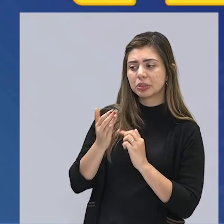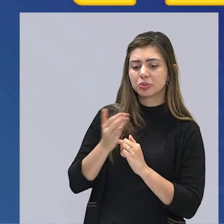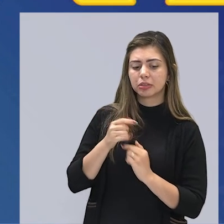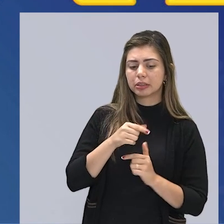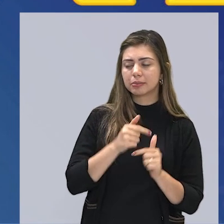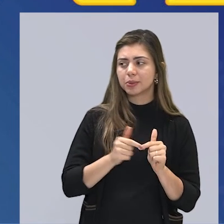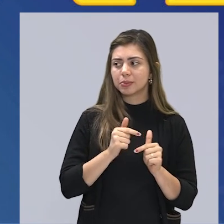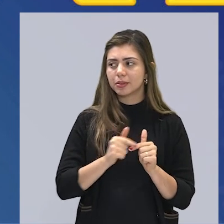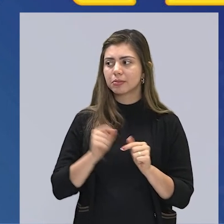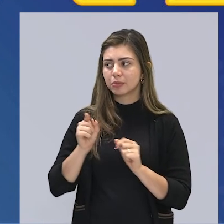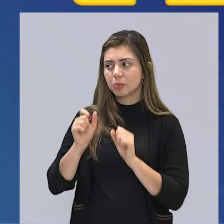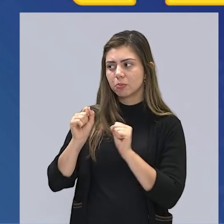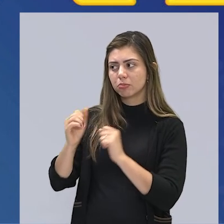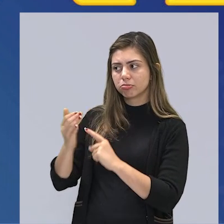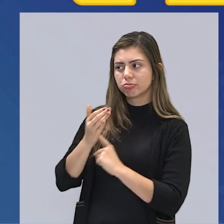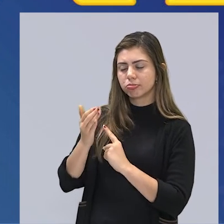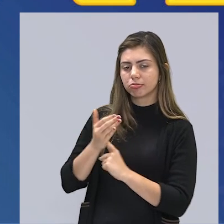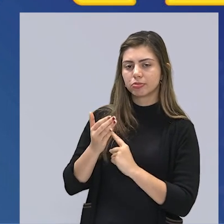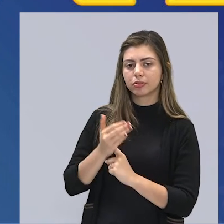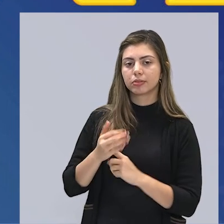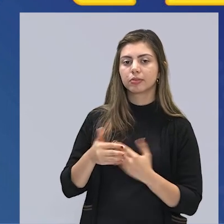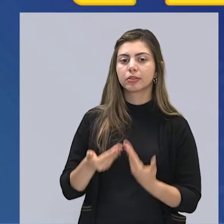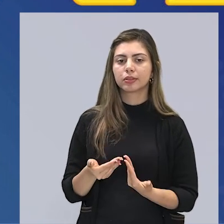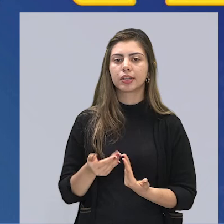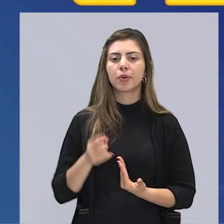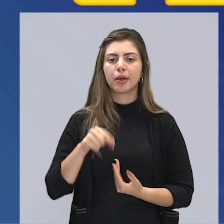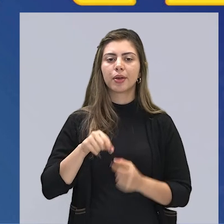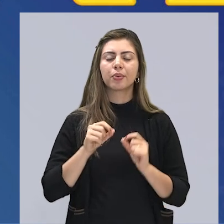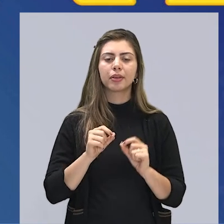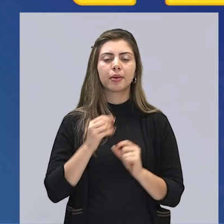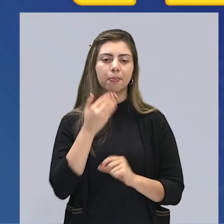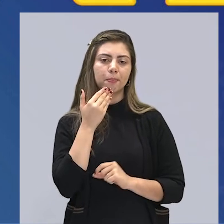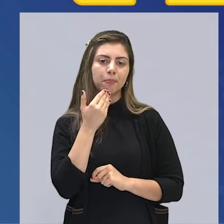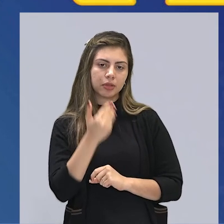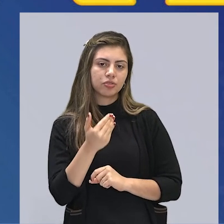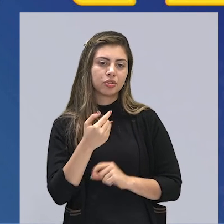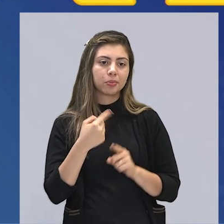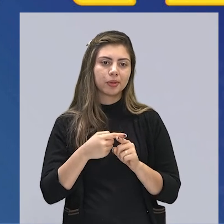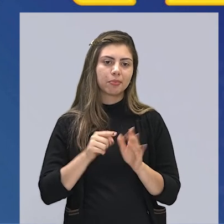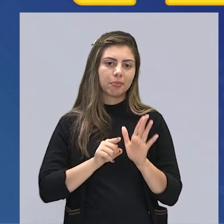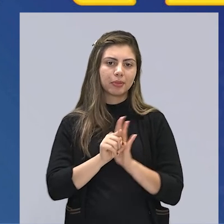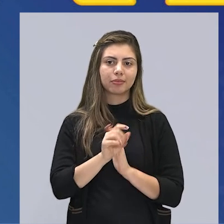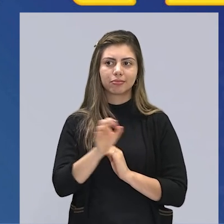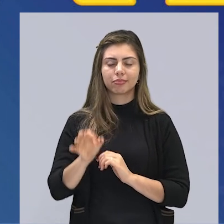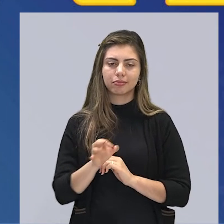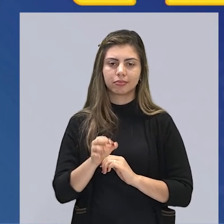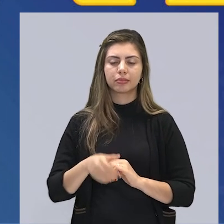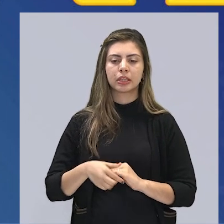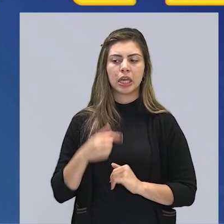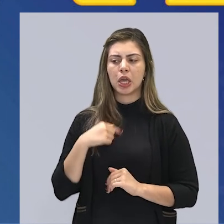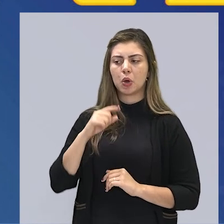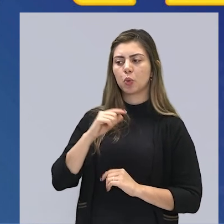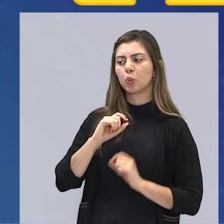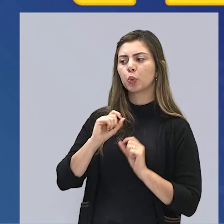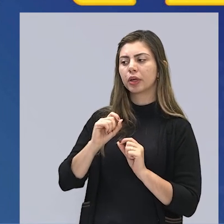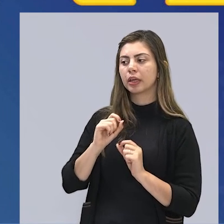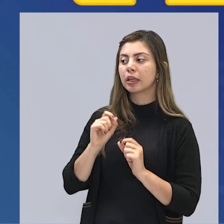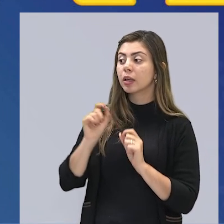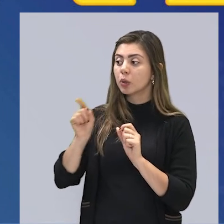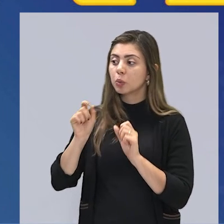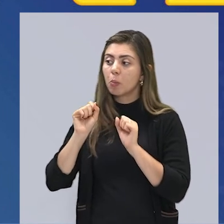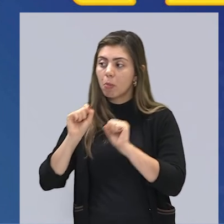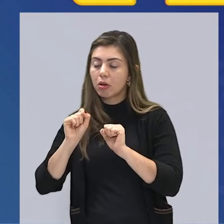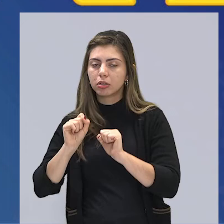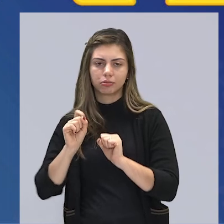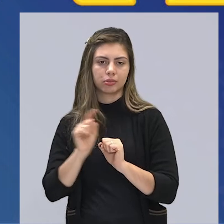Então, right, porque, né, eu estou fazendo de fato um pedido, até porque é uma pergunta, né? E não estou dando nenhuma outra